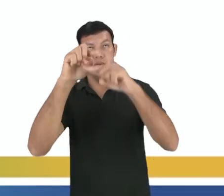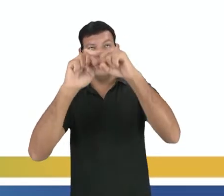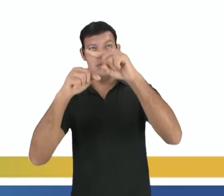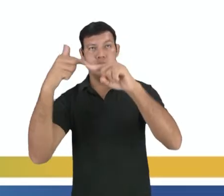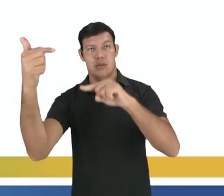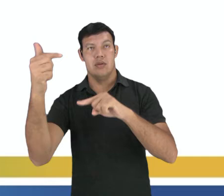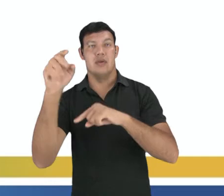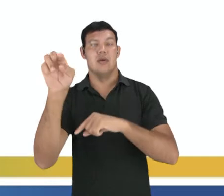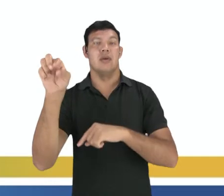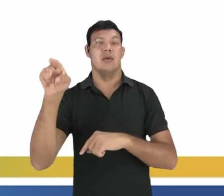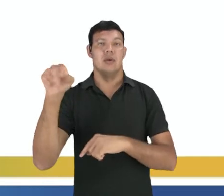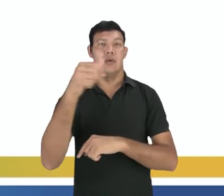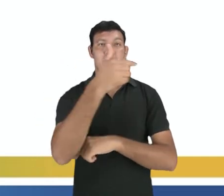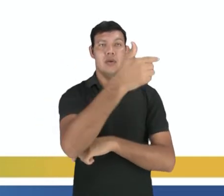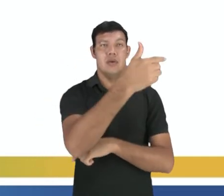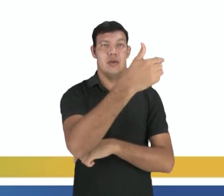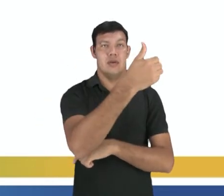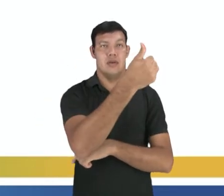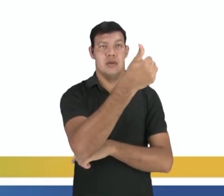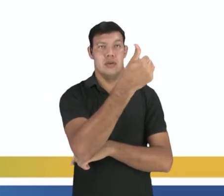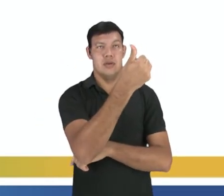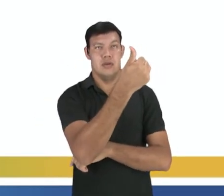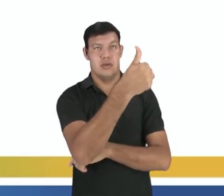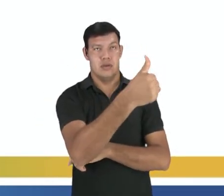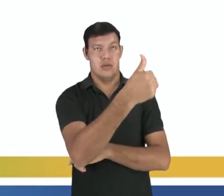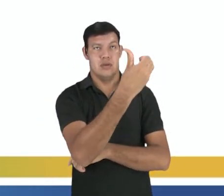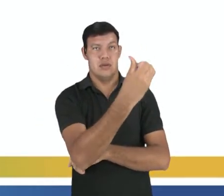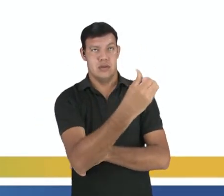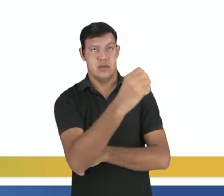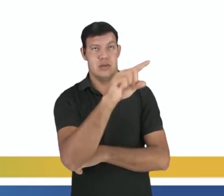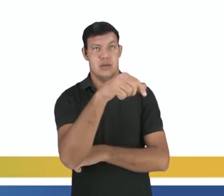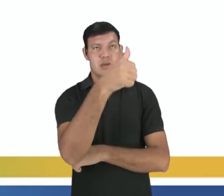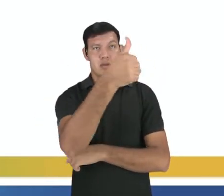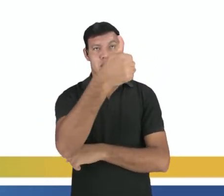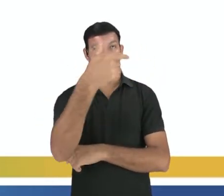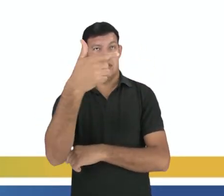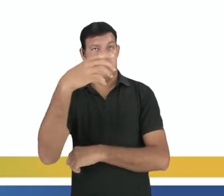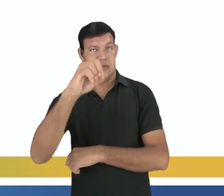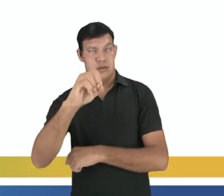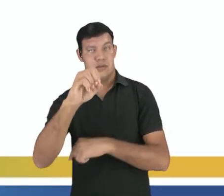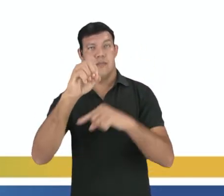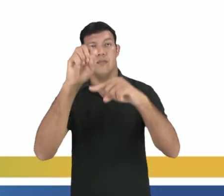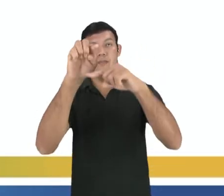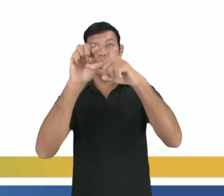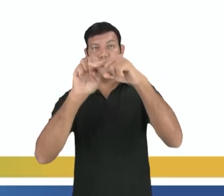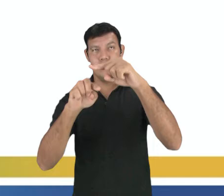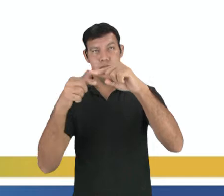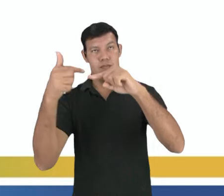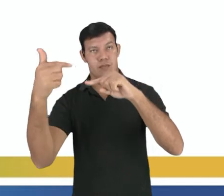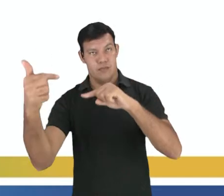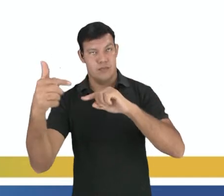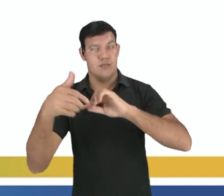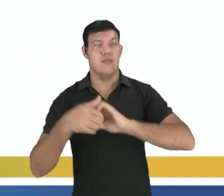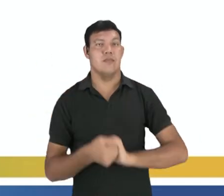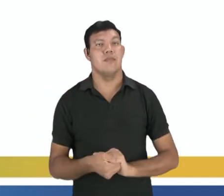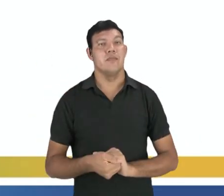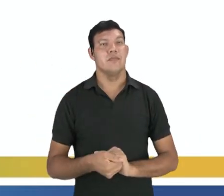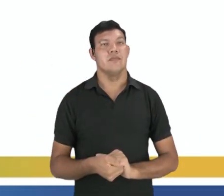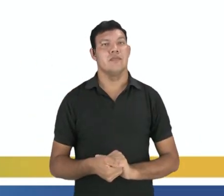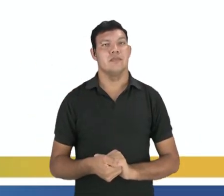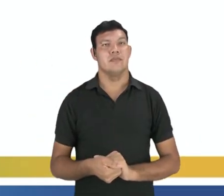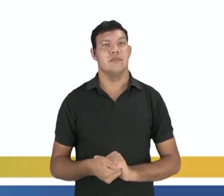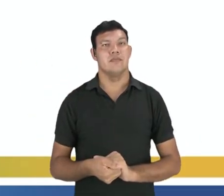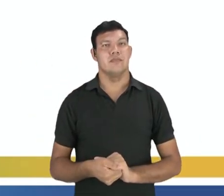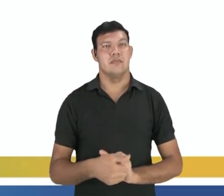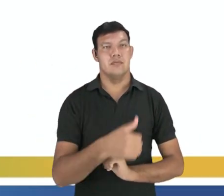432 dividido por 2 dá 216. 240 dividido por 2 dá 120. Os dois são números pares, eu